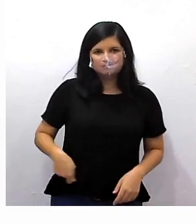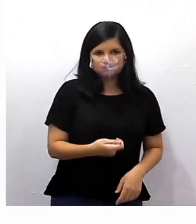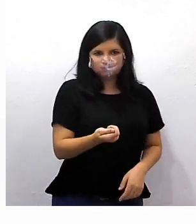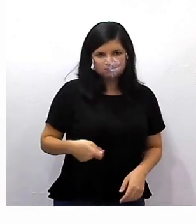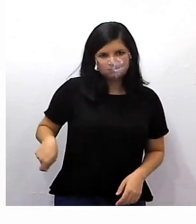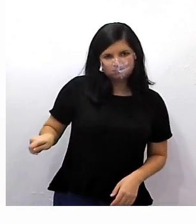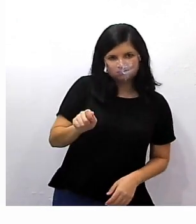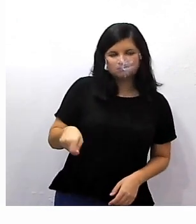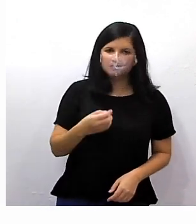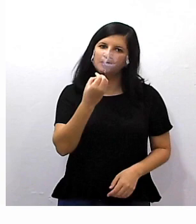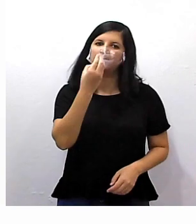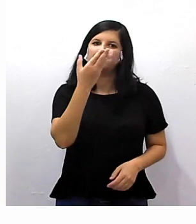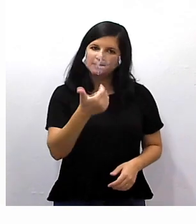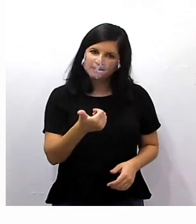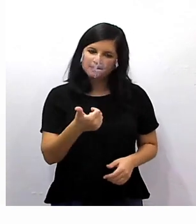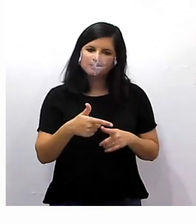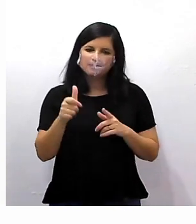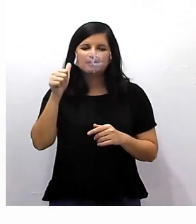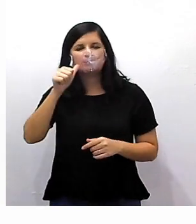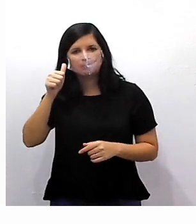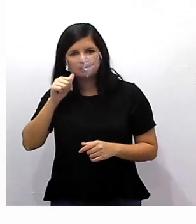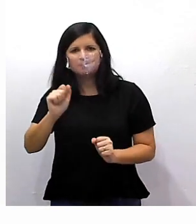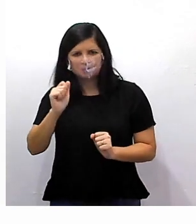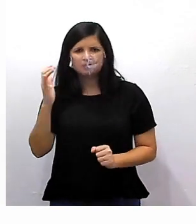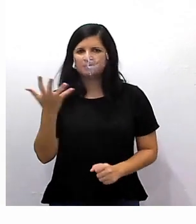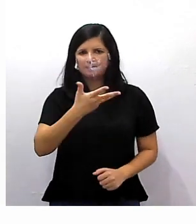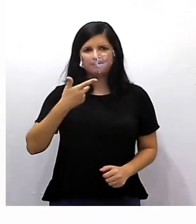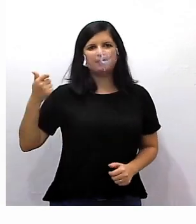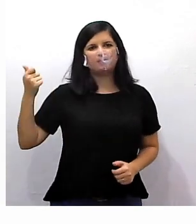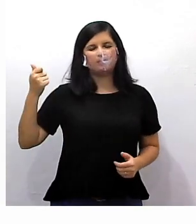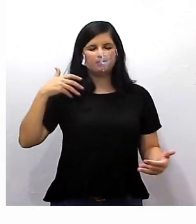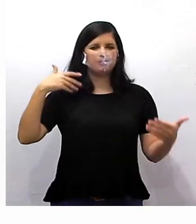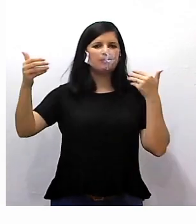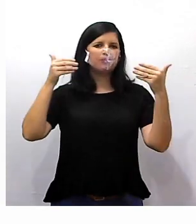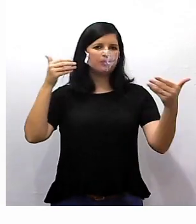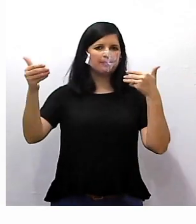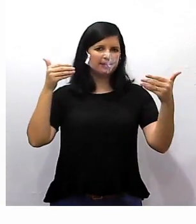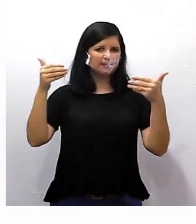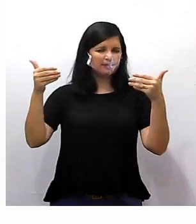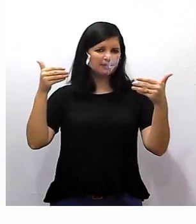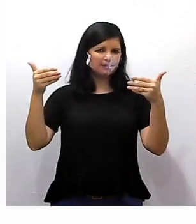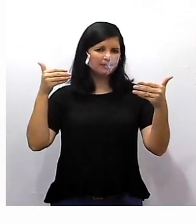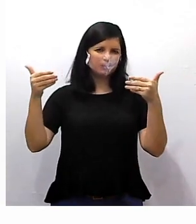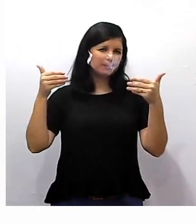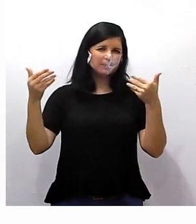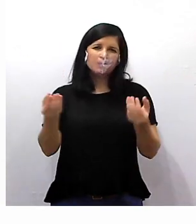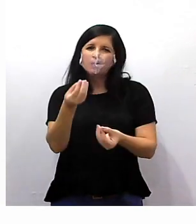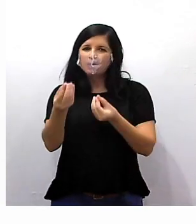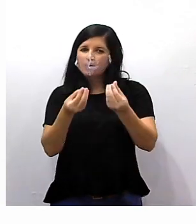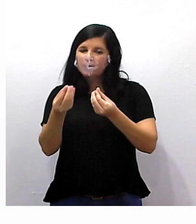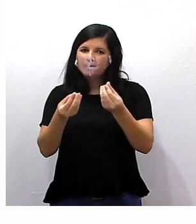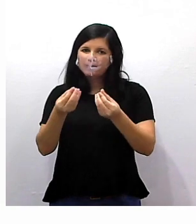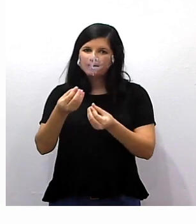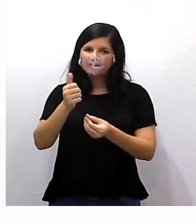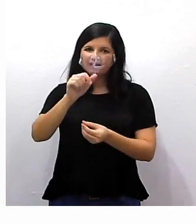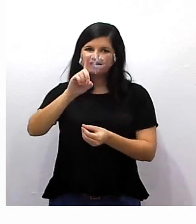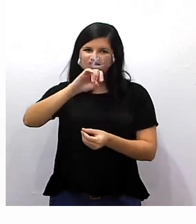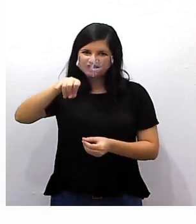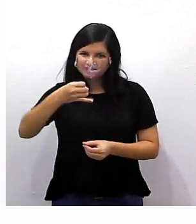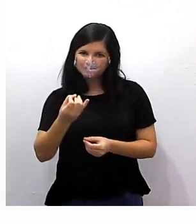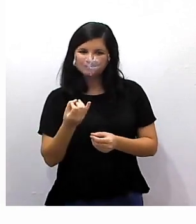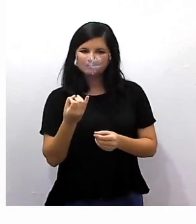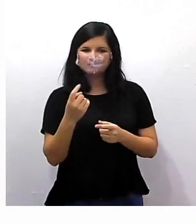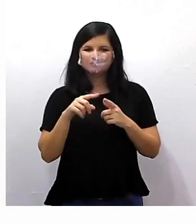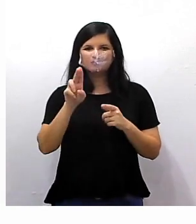Mas ela consegue ou ela pode jogar melhor. Eu estou fazendo a comparação. Como é que seria a comparação aí do adjetivo good, né? Do adjetivo bom?